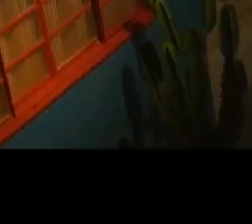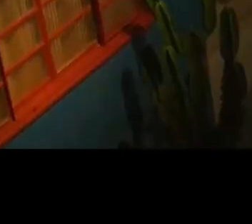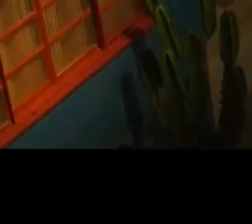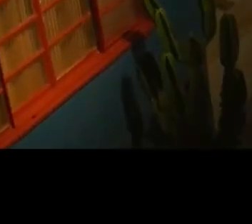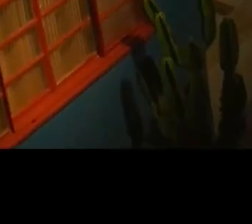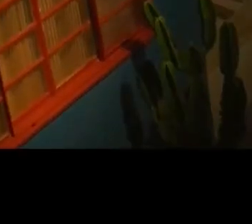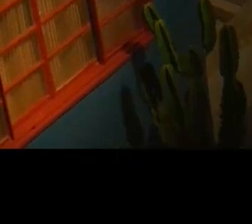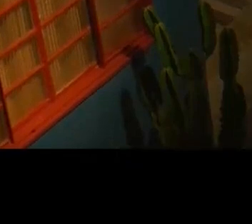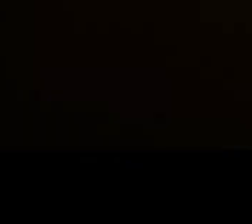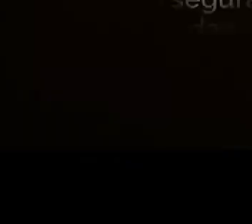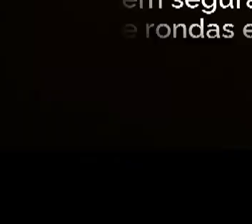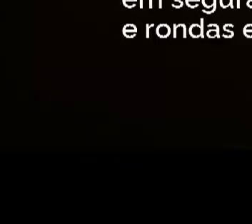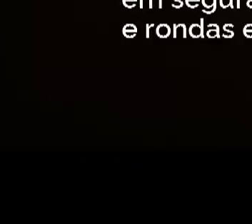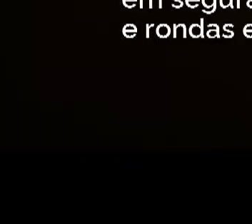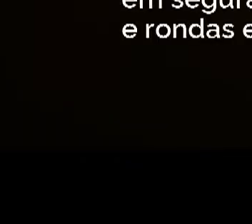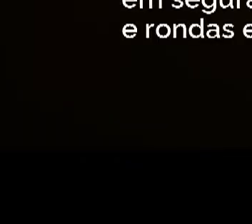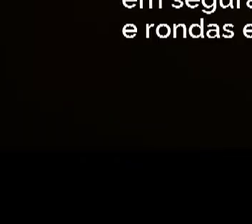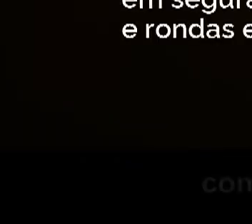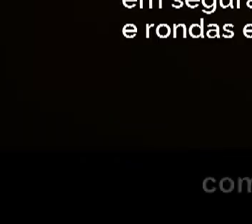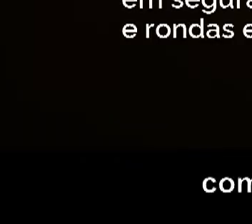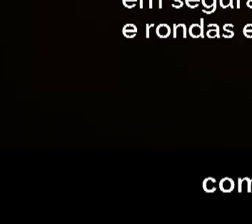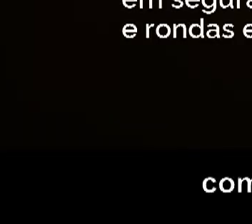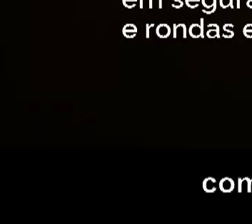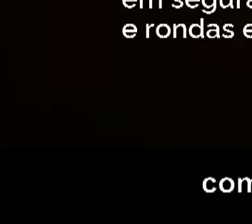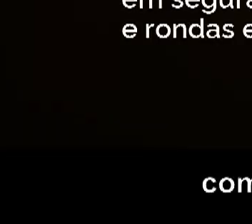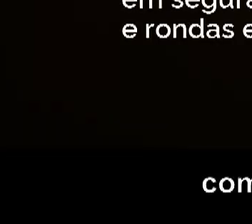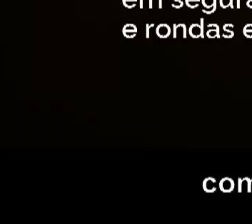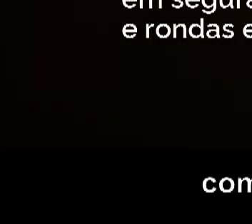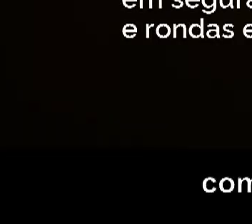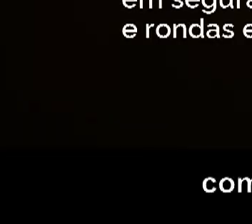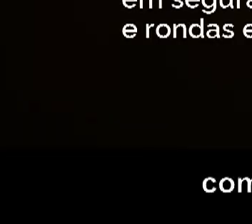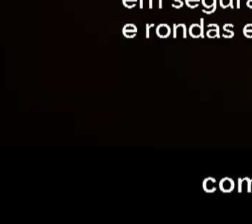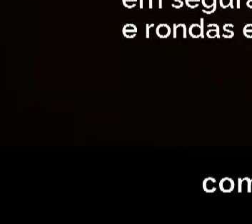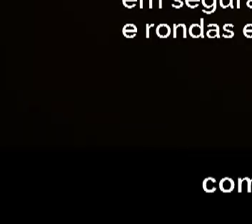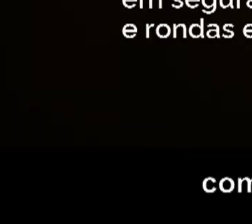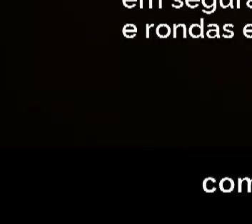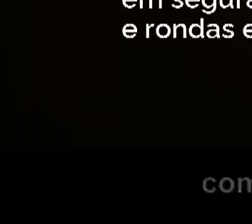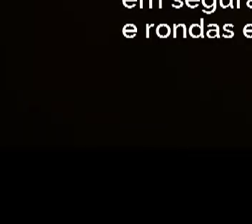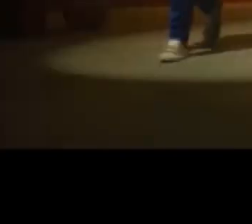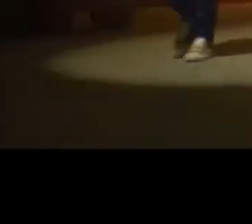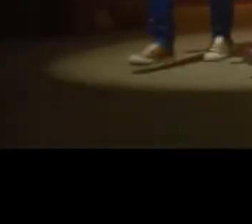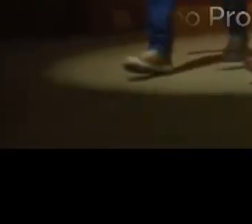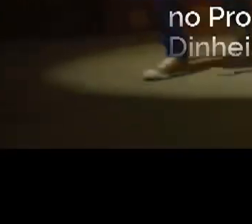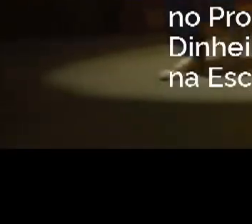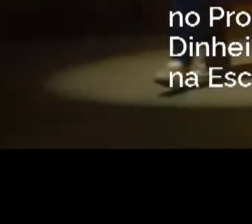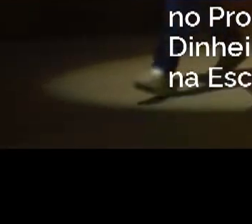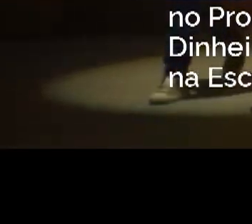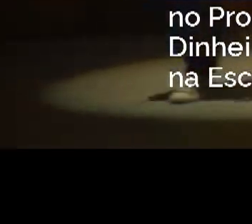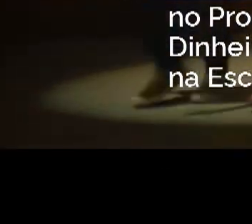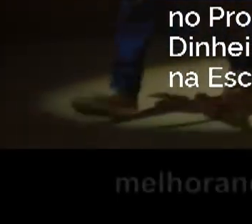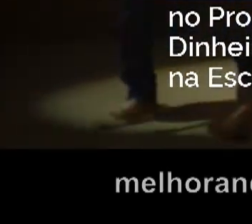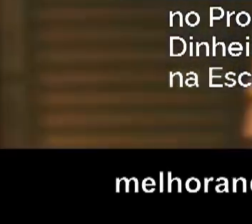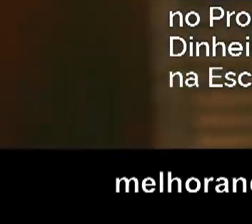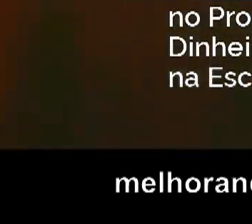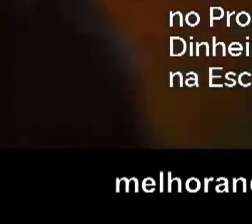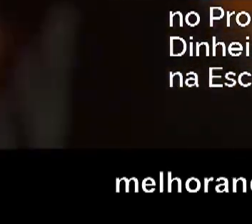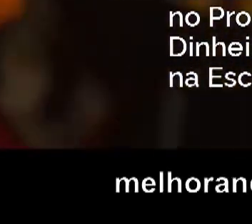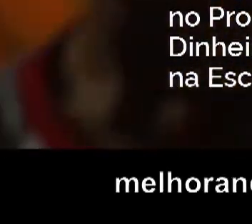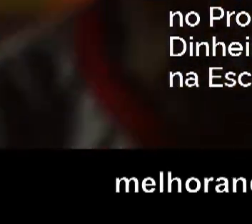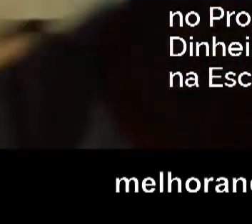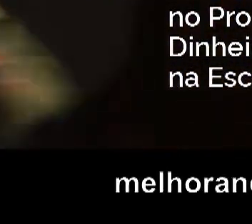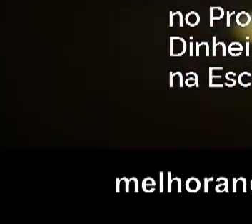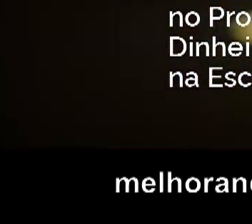de combate à violência. Estamos junto da família, com programas que reforçam a segurança dos seus filhos. Estamos junto de quem ensina, melhorando